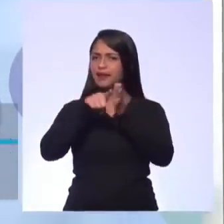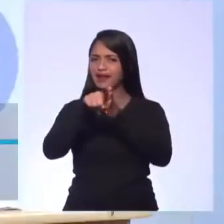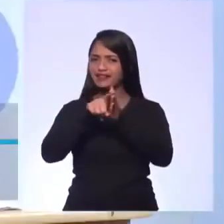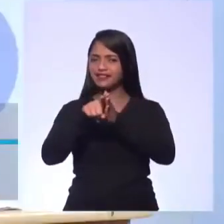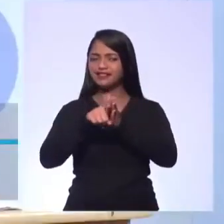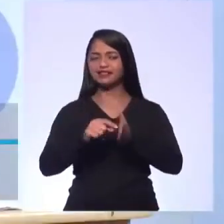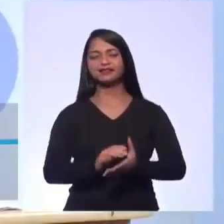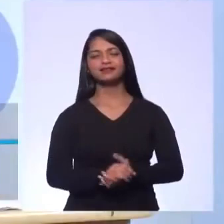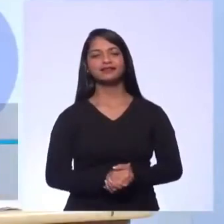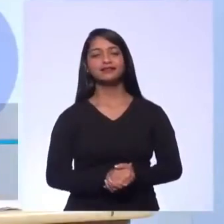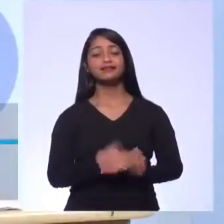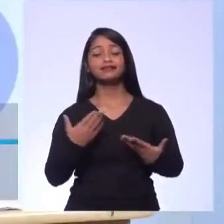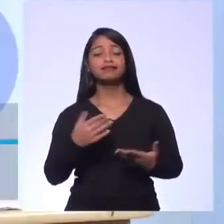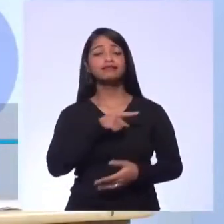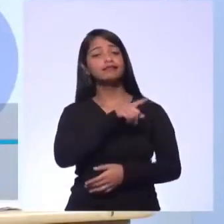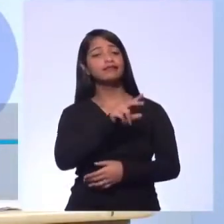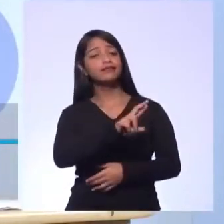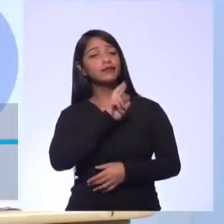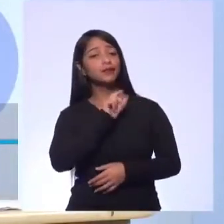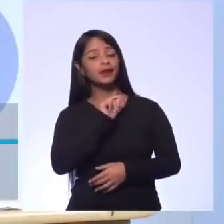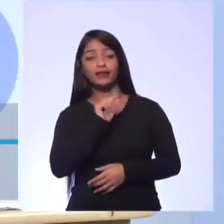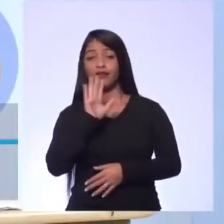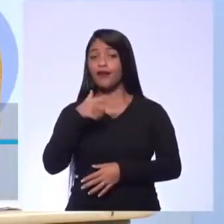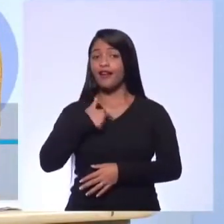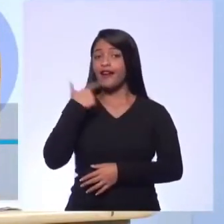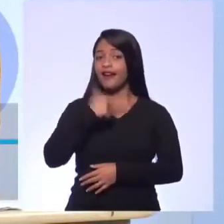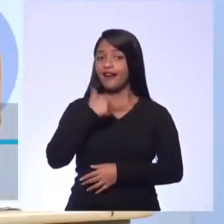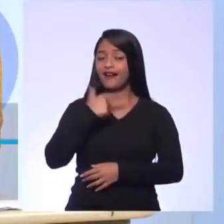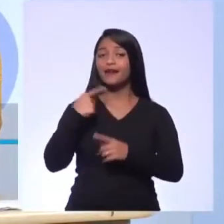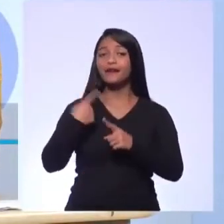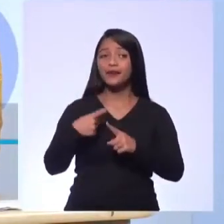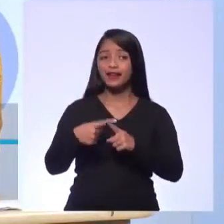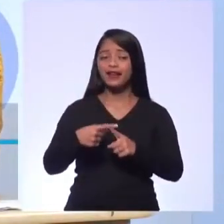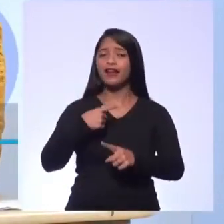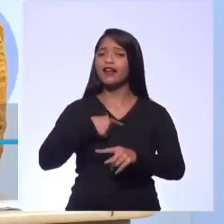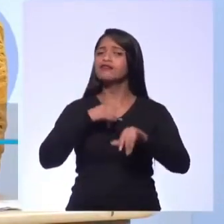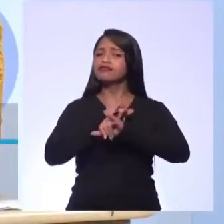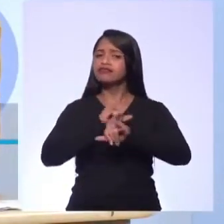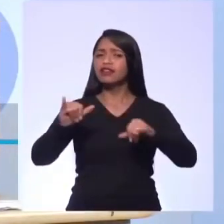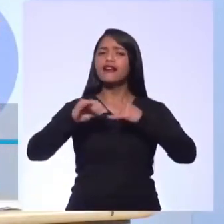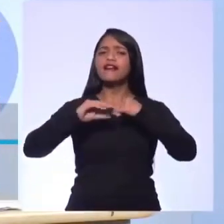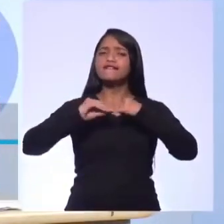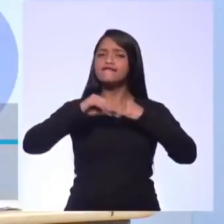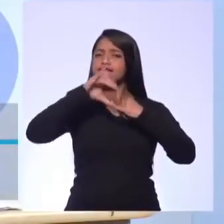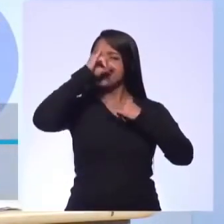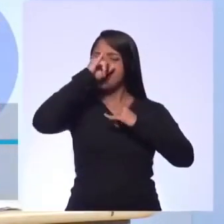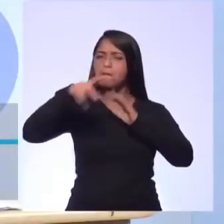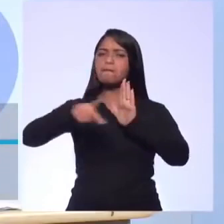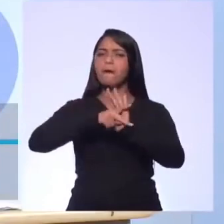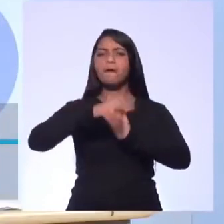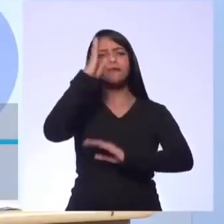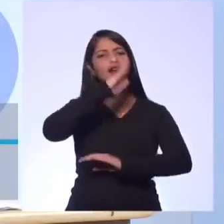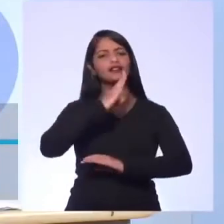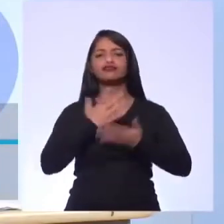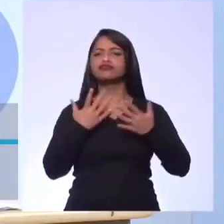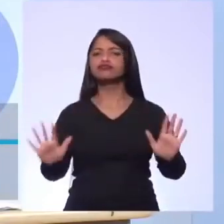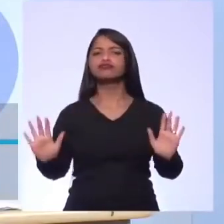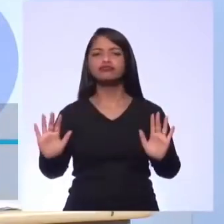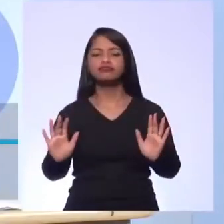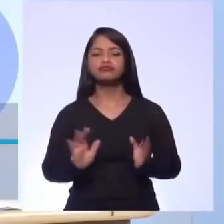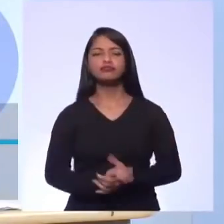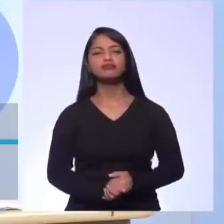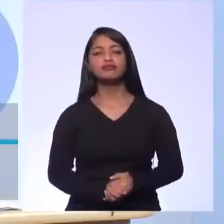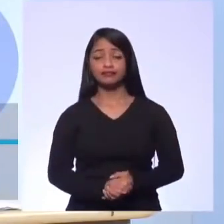respondeu? Eu tô dando risada, gente, porque eu já disse que a feijoada é nossa e não quer nem saber. Tá, vamos lá. Vamos lá. A